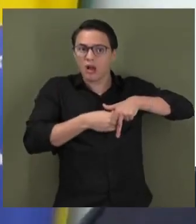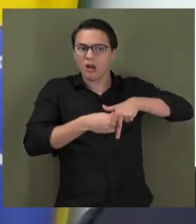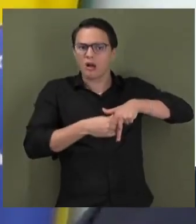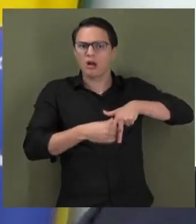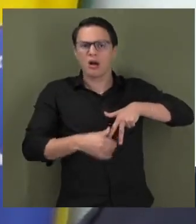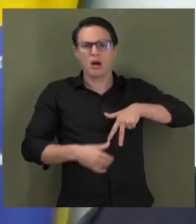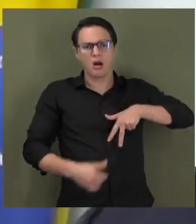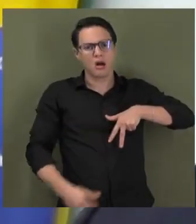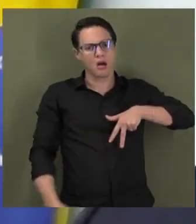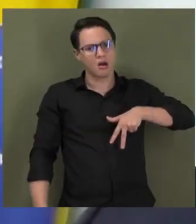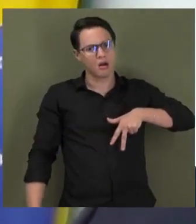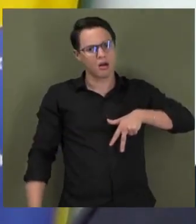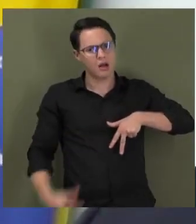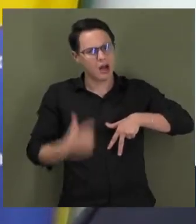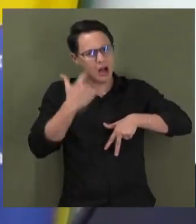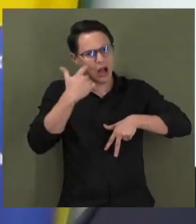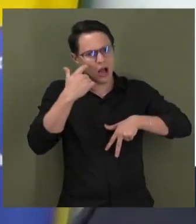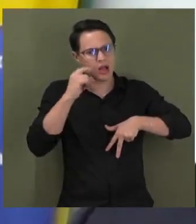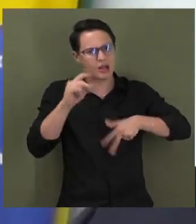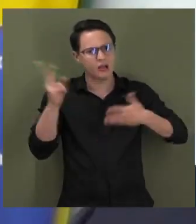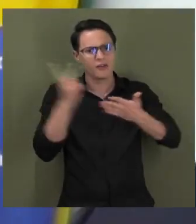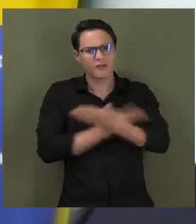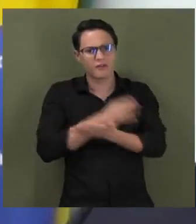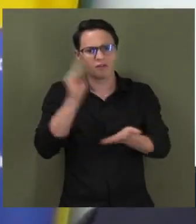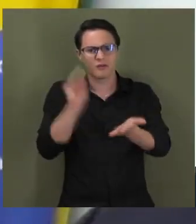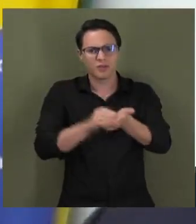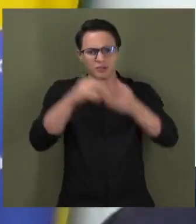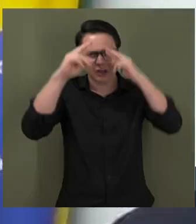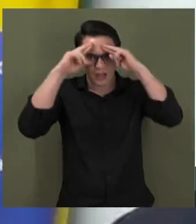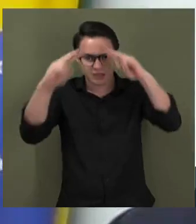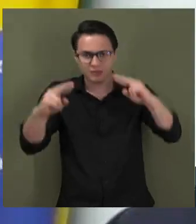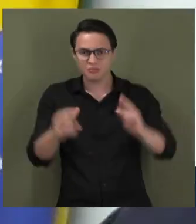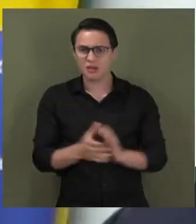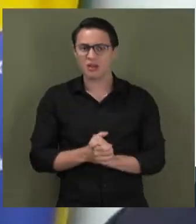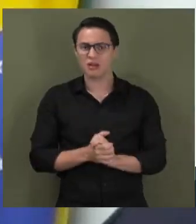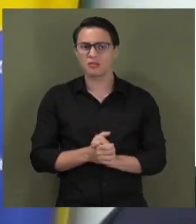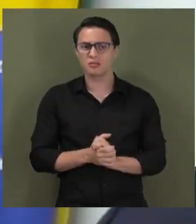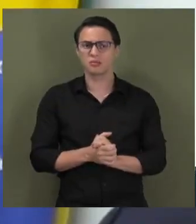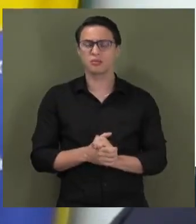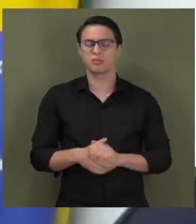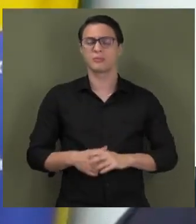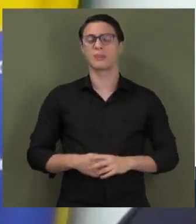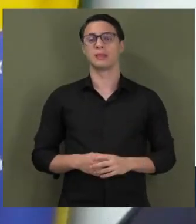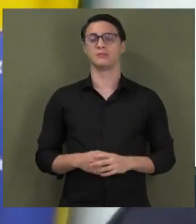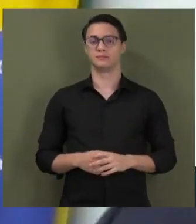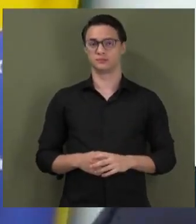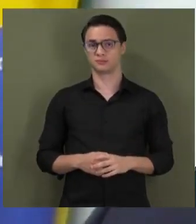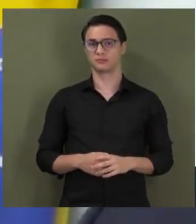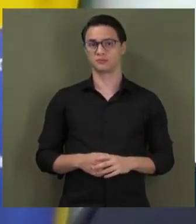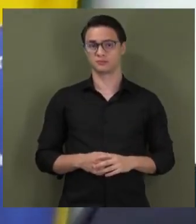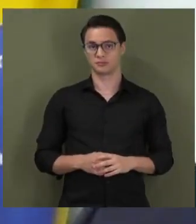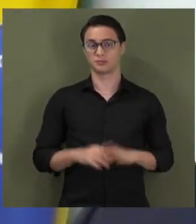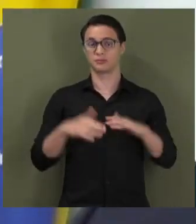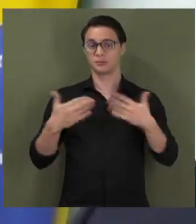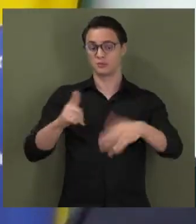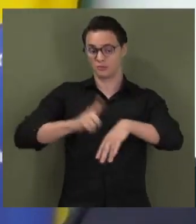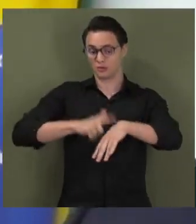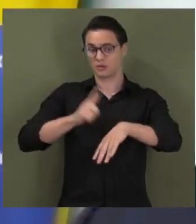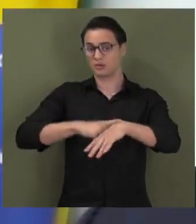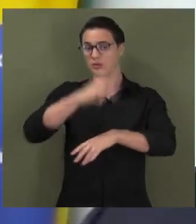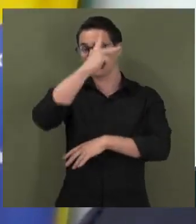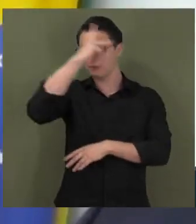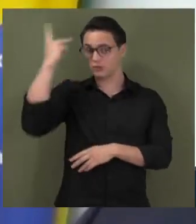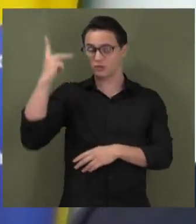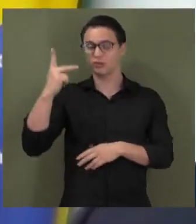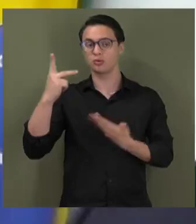está chegando no Brasil de desrespeito, de perseguição, né? Está na hora das pessoas de bem